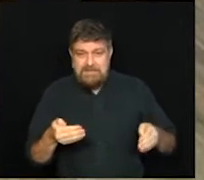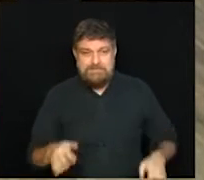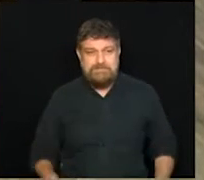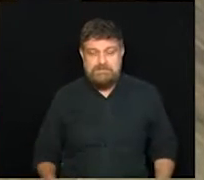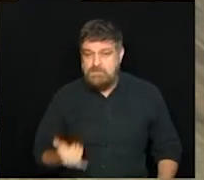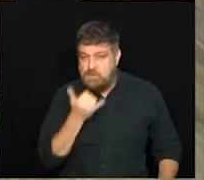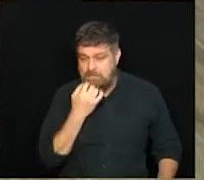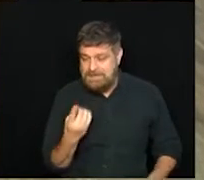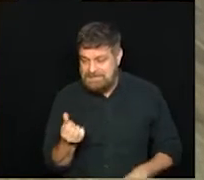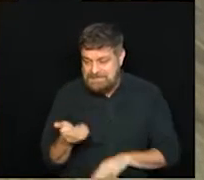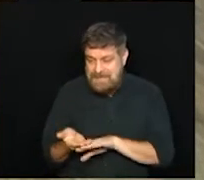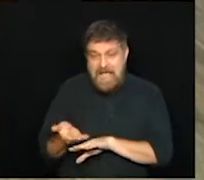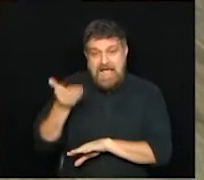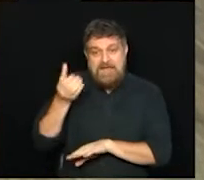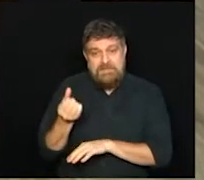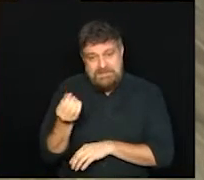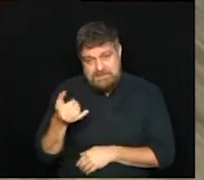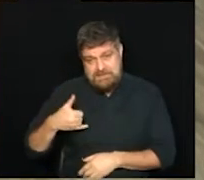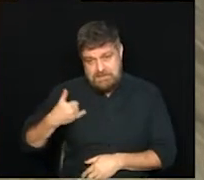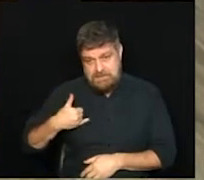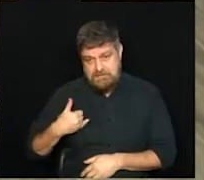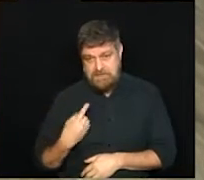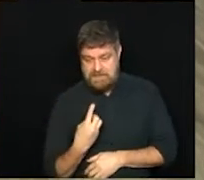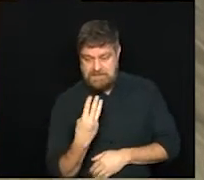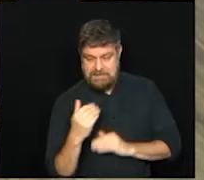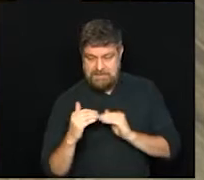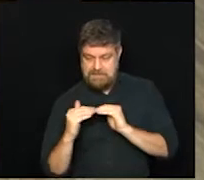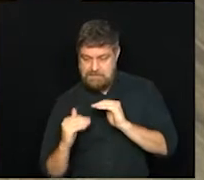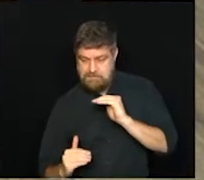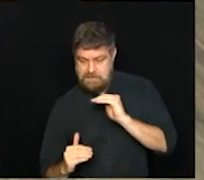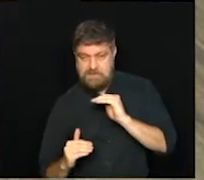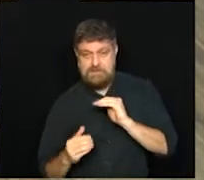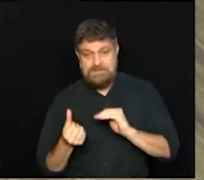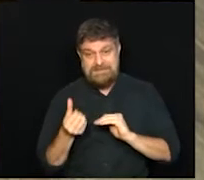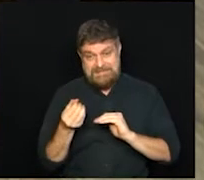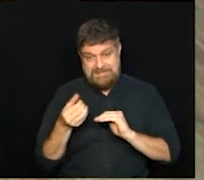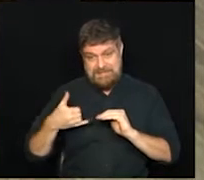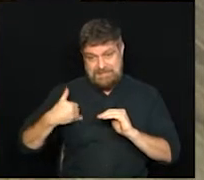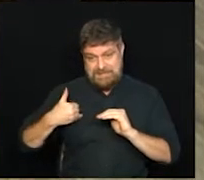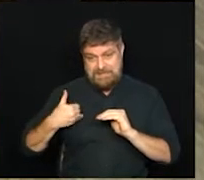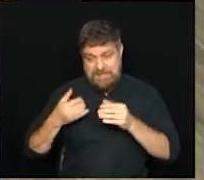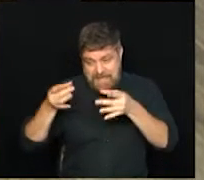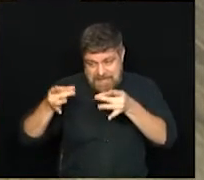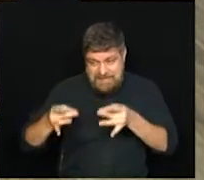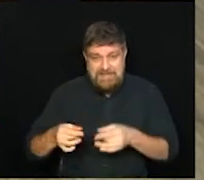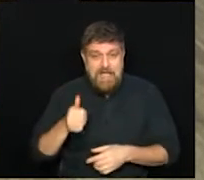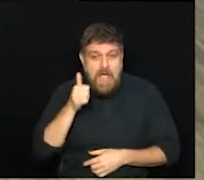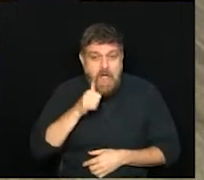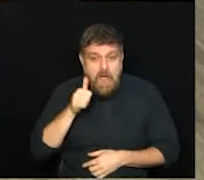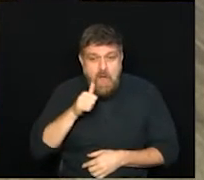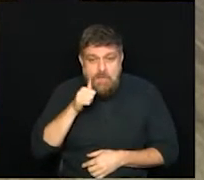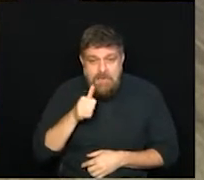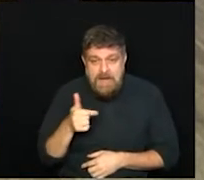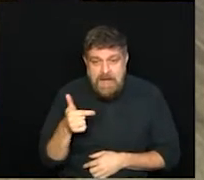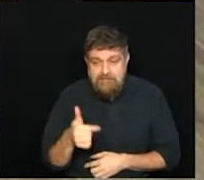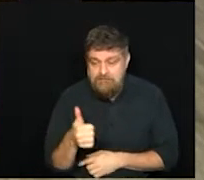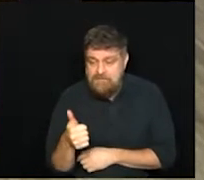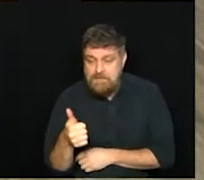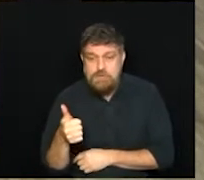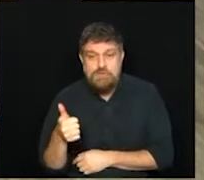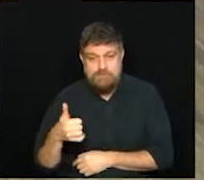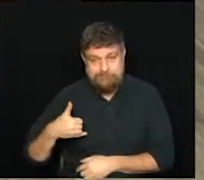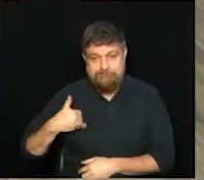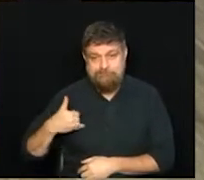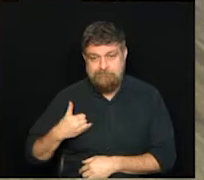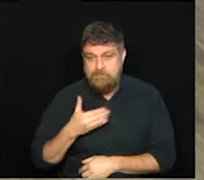60 anos e 13 abaixo dos 60 anos. Alguns detalhes, né? Uma mulher de apenas 21 anos,